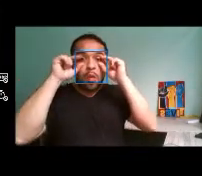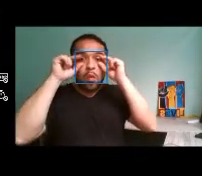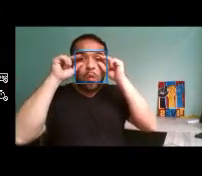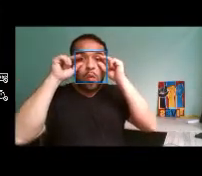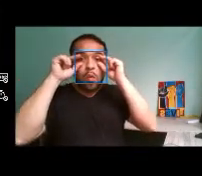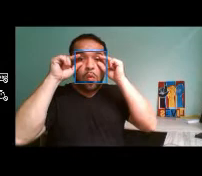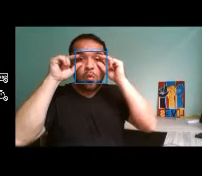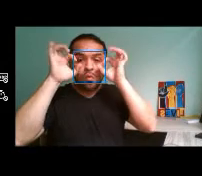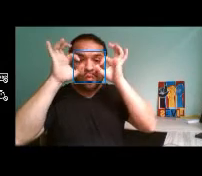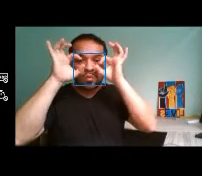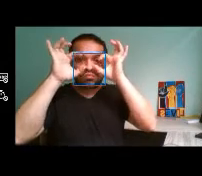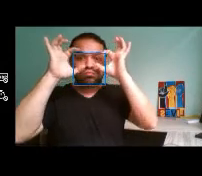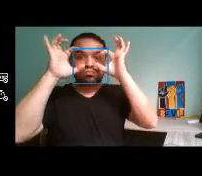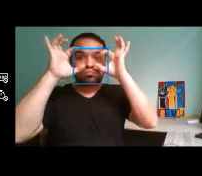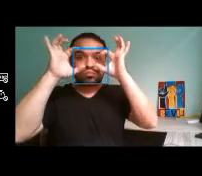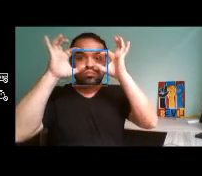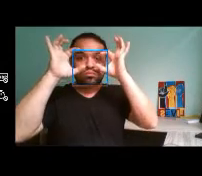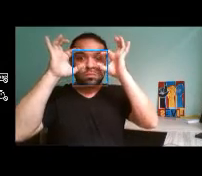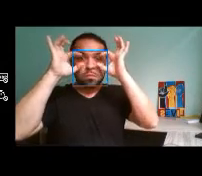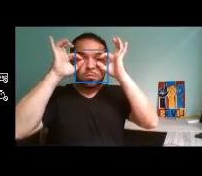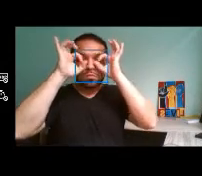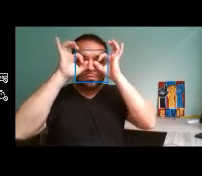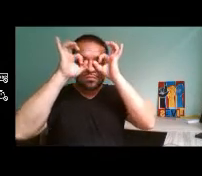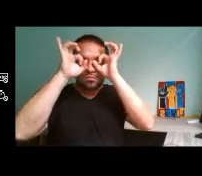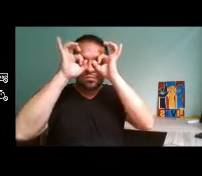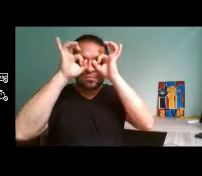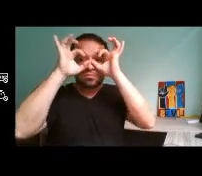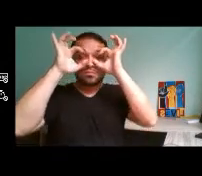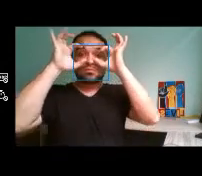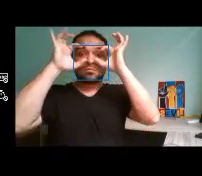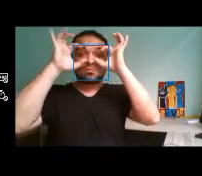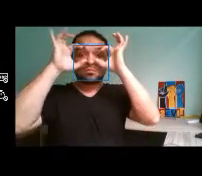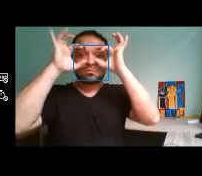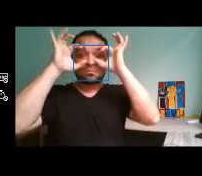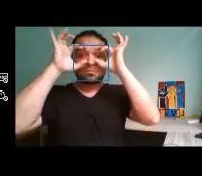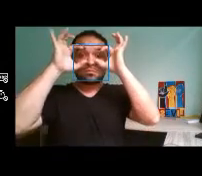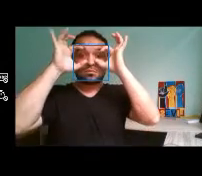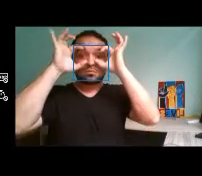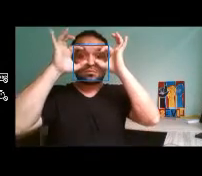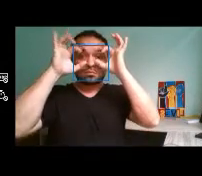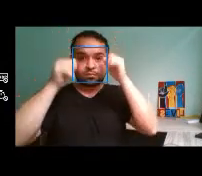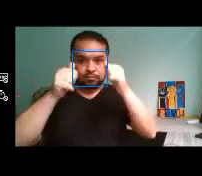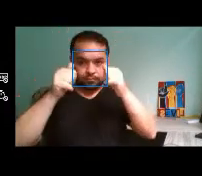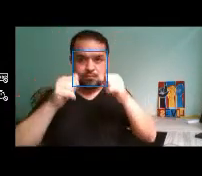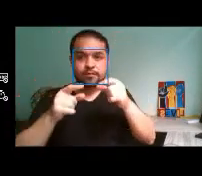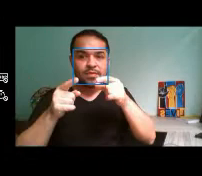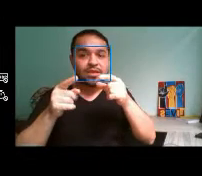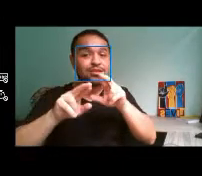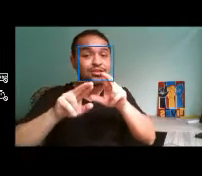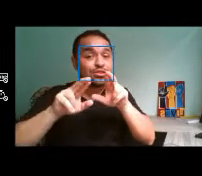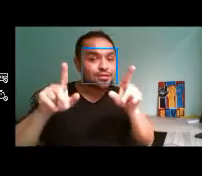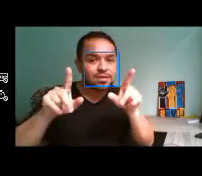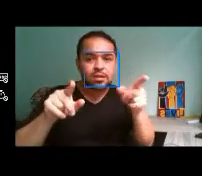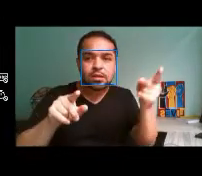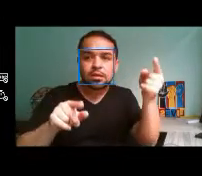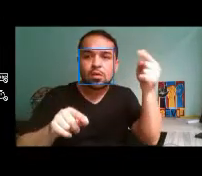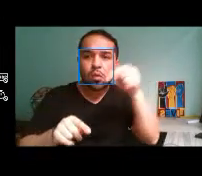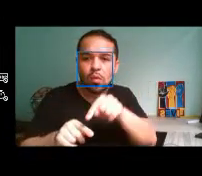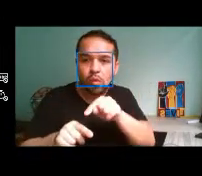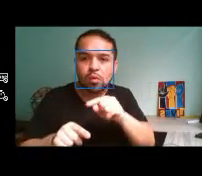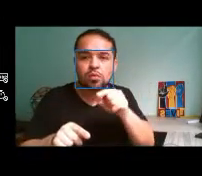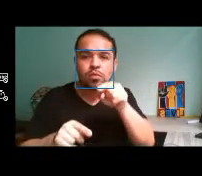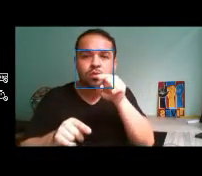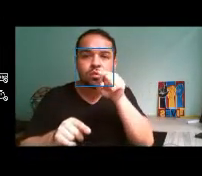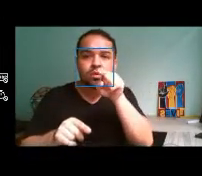das pálpebras aqui, tá? É diferente da sobrancelha levantada, que é